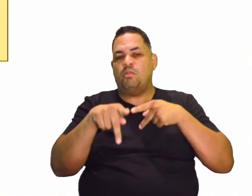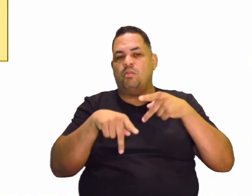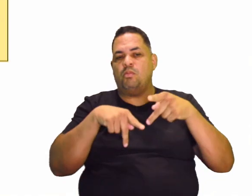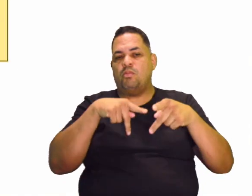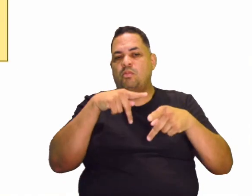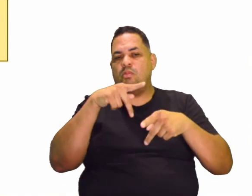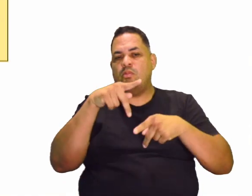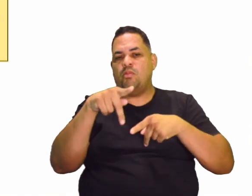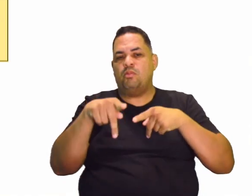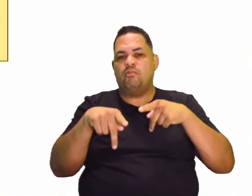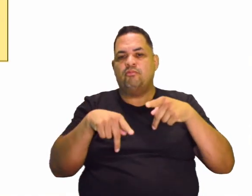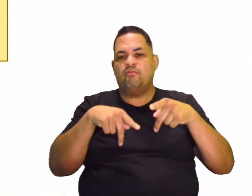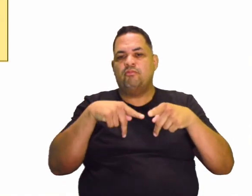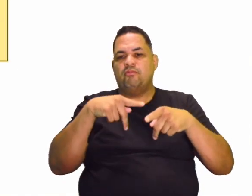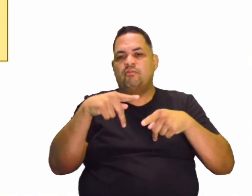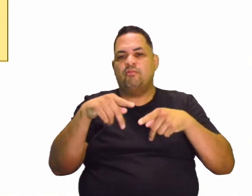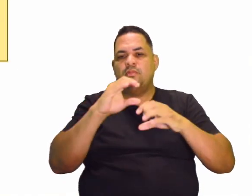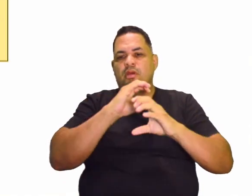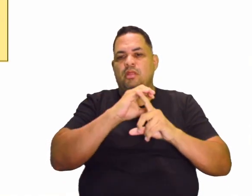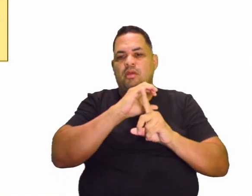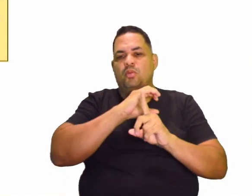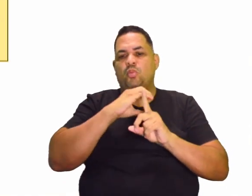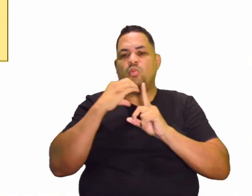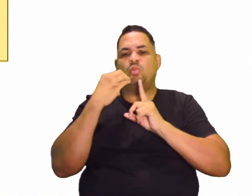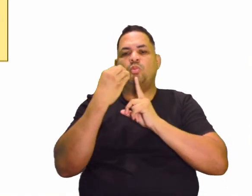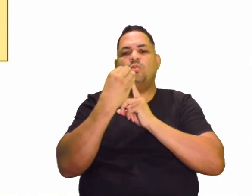né? Então, eles também faziam construções